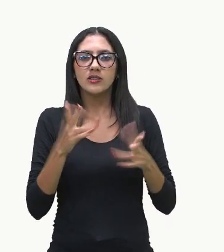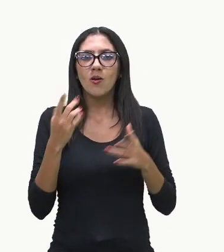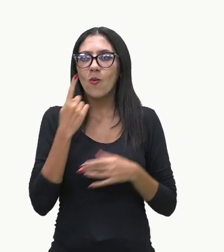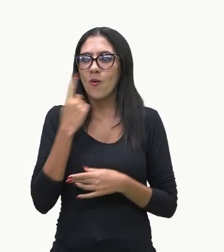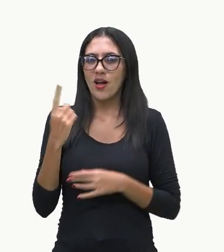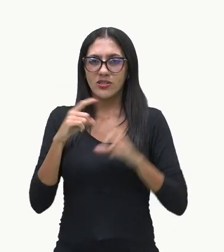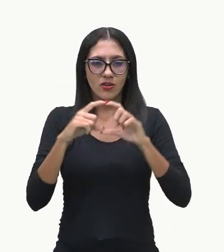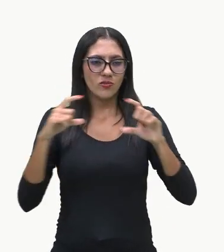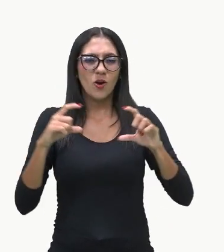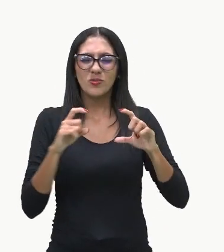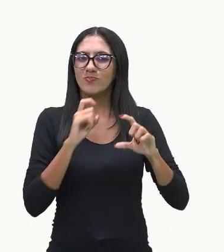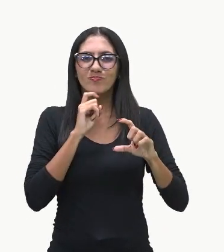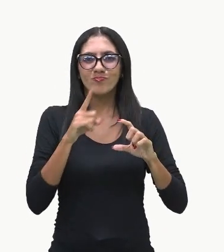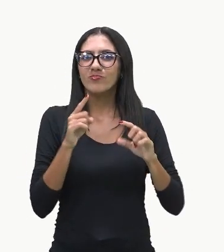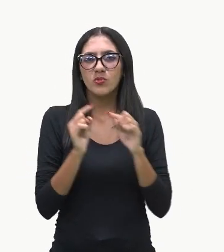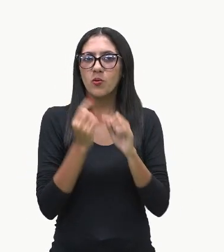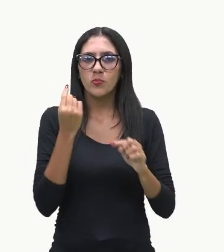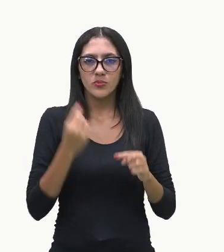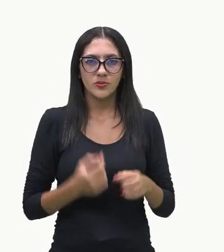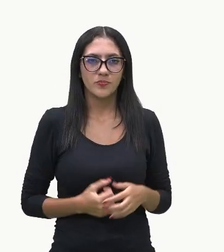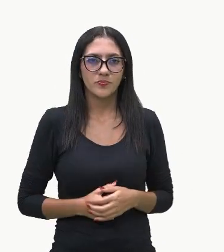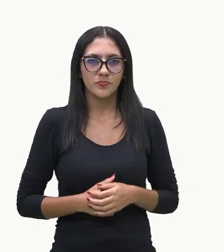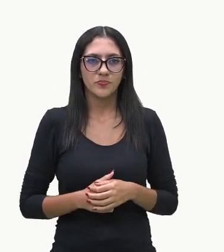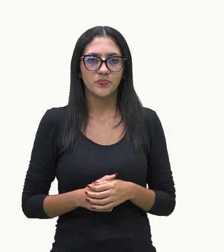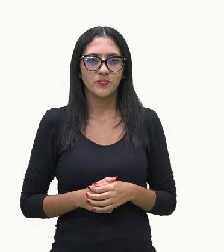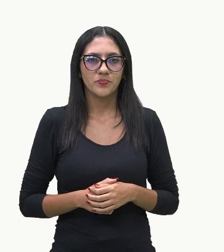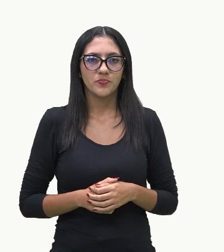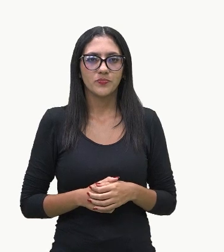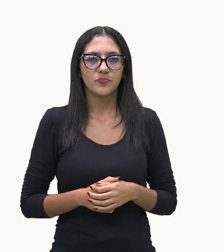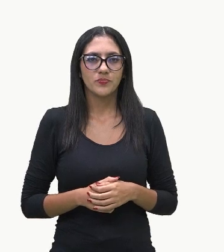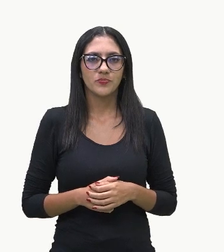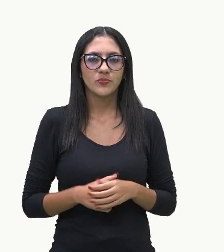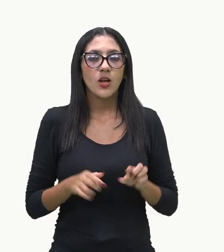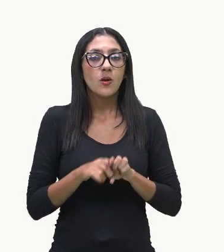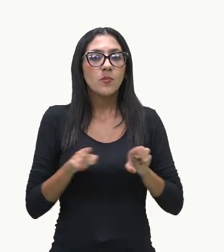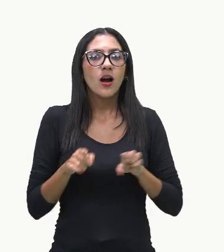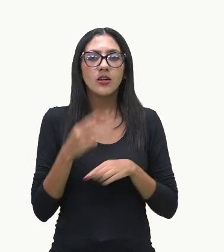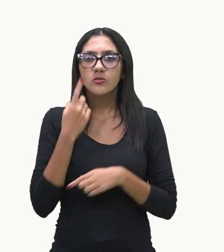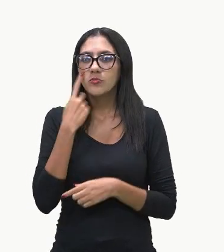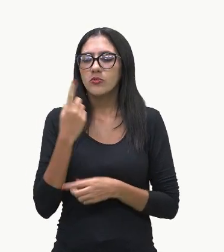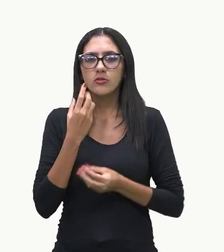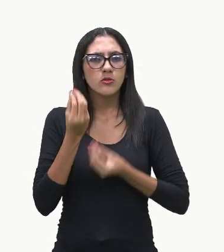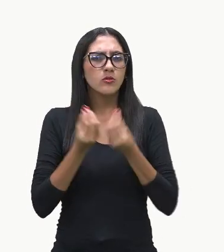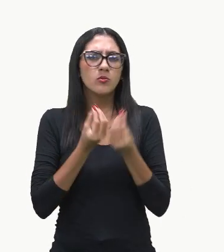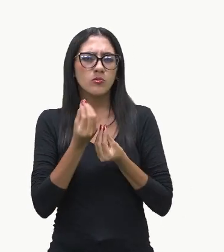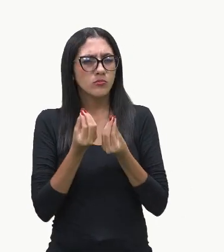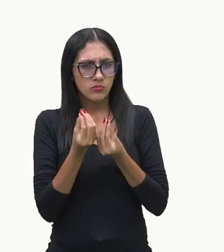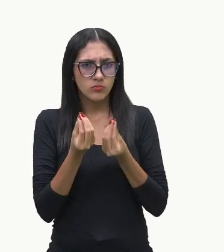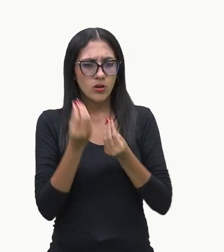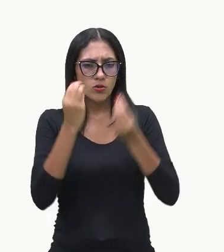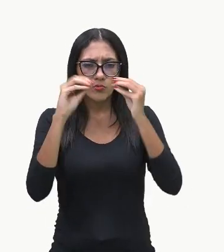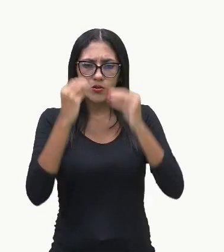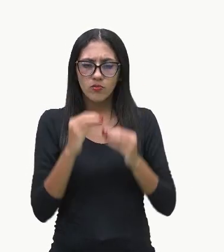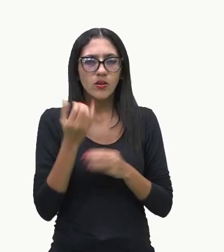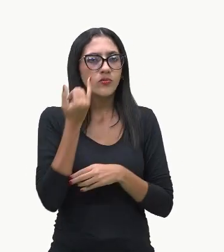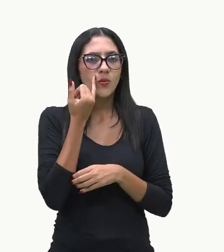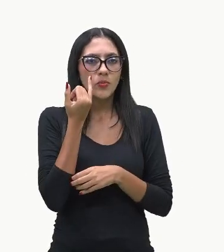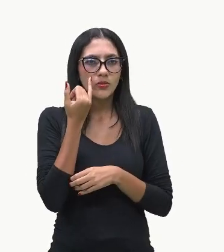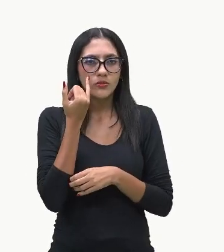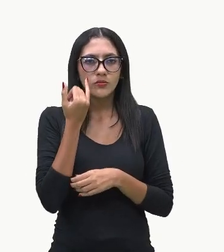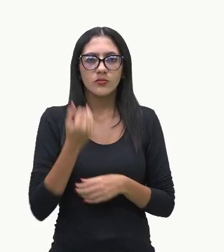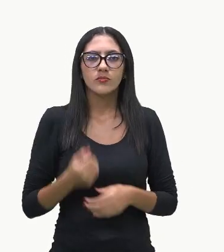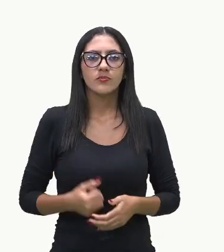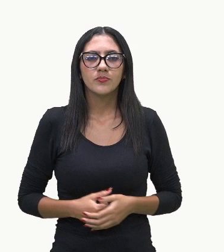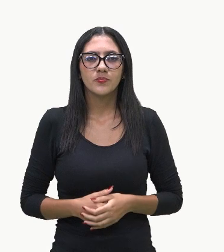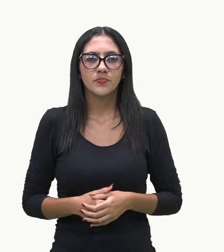bem? Mas se estamos estudando uma fórmula, vamos ver como é que ela se aplica. Aqui no caso, nós